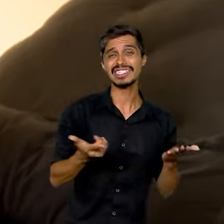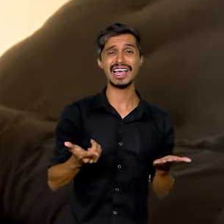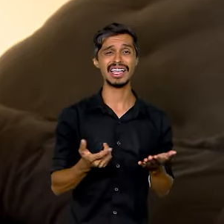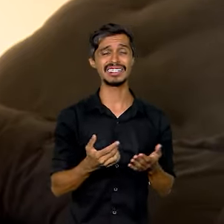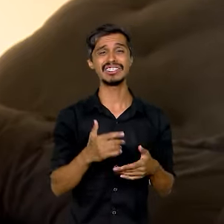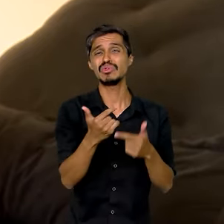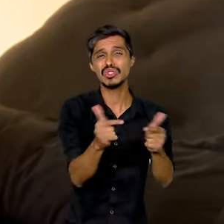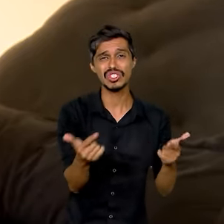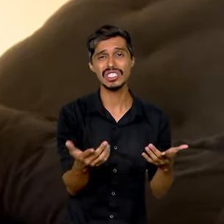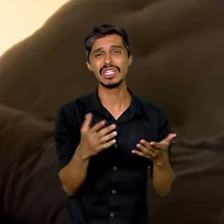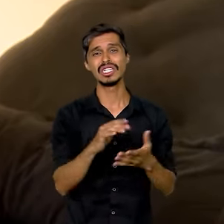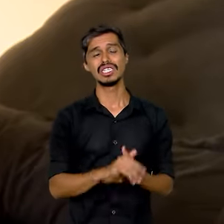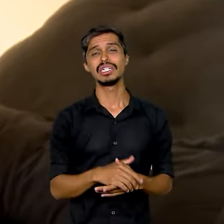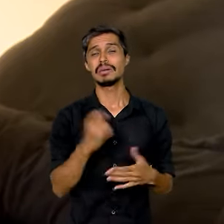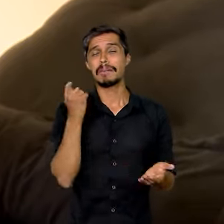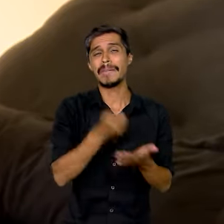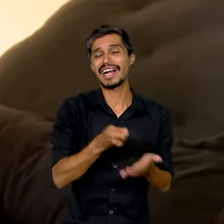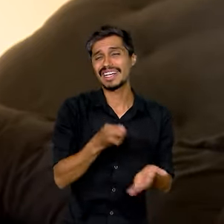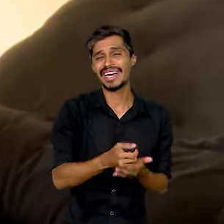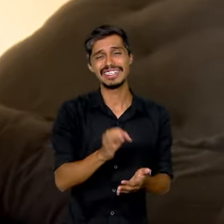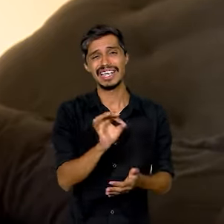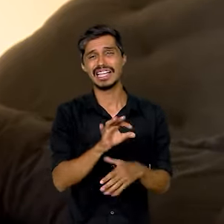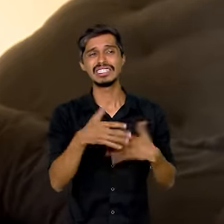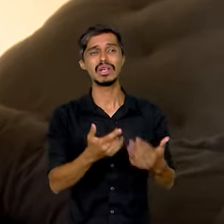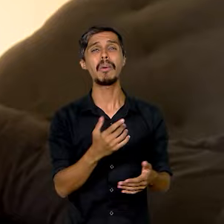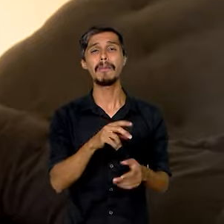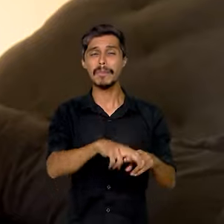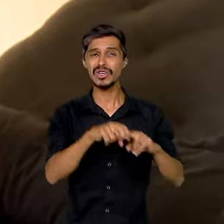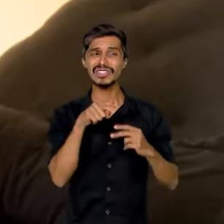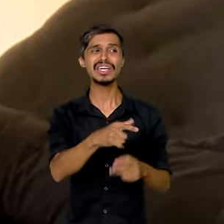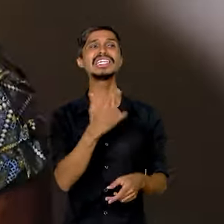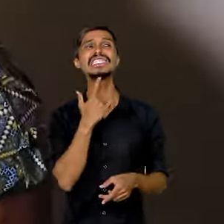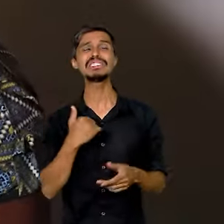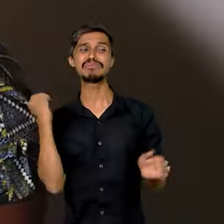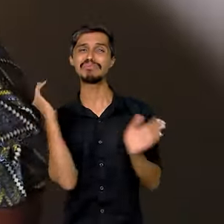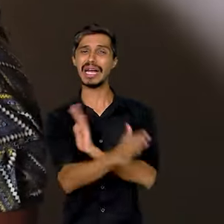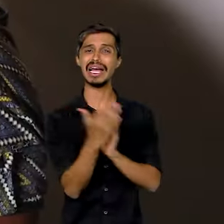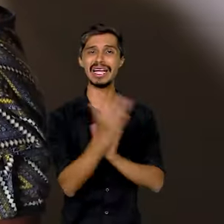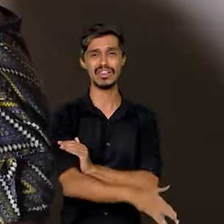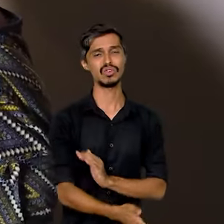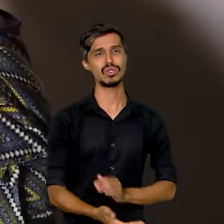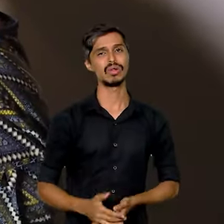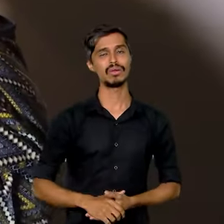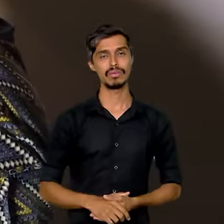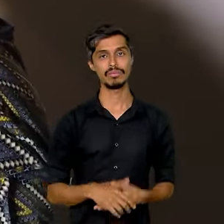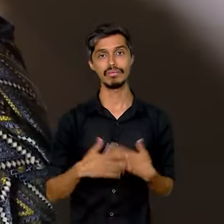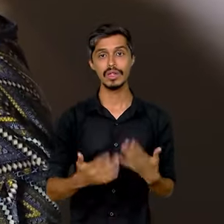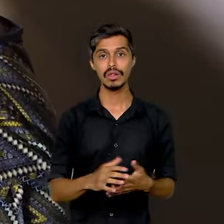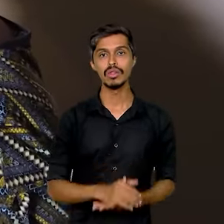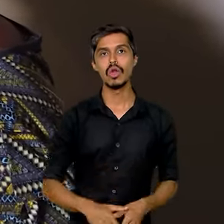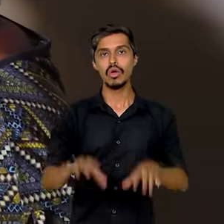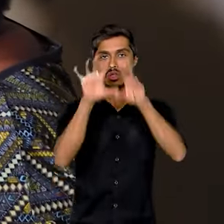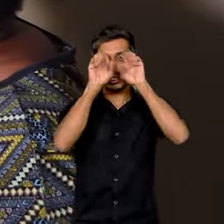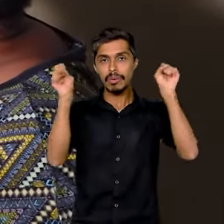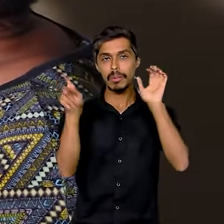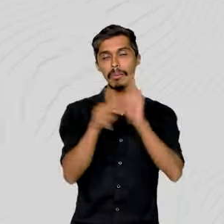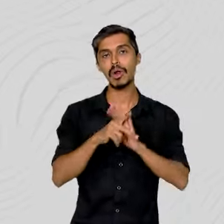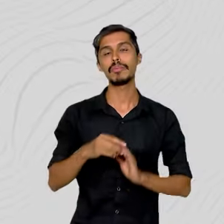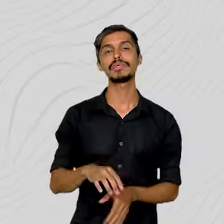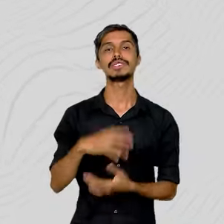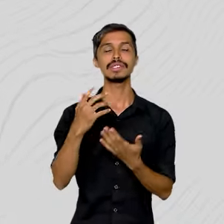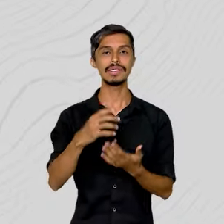Da moto para pagar. Aí por isso que eles não parou. O Tribunal do Júri de Samambaia, no Distrito